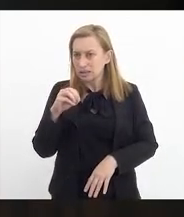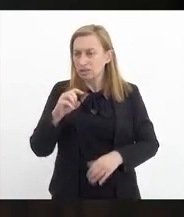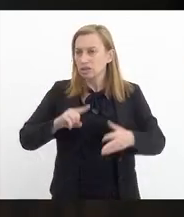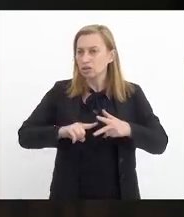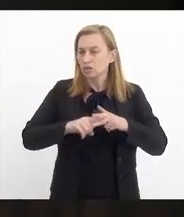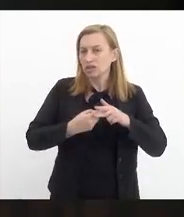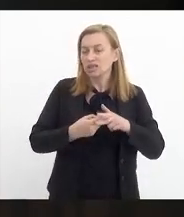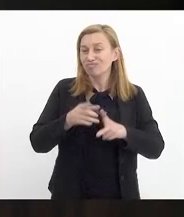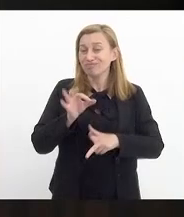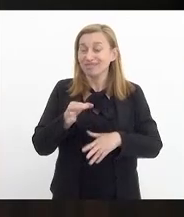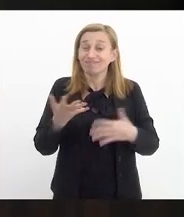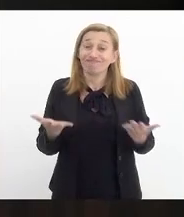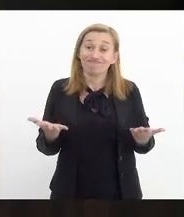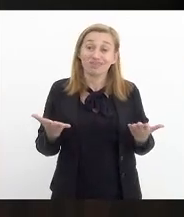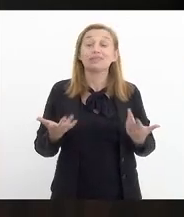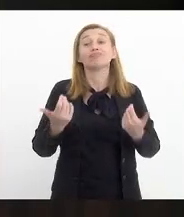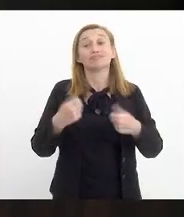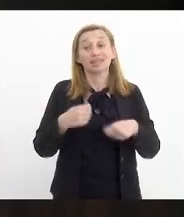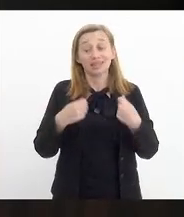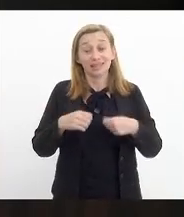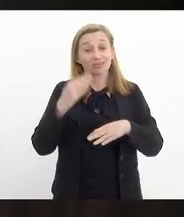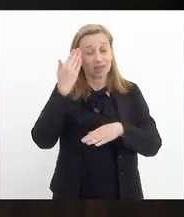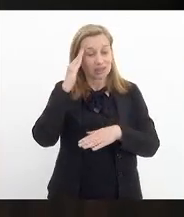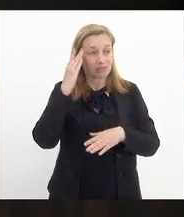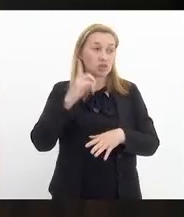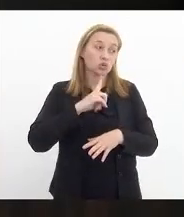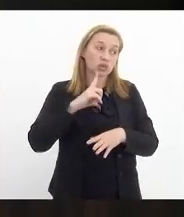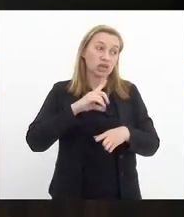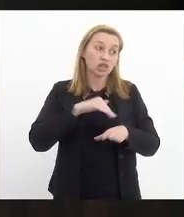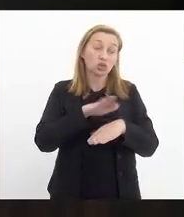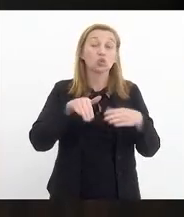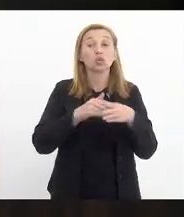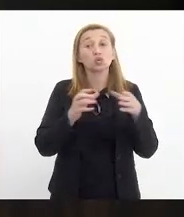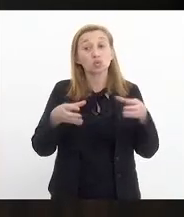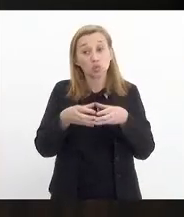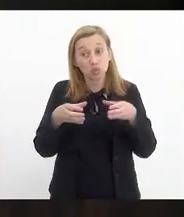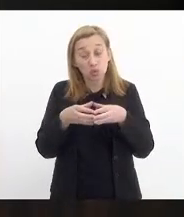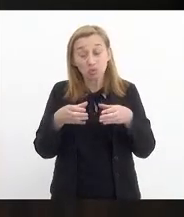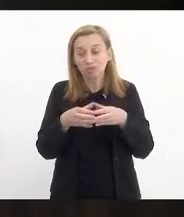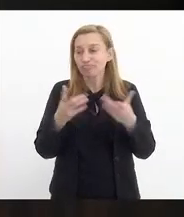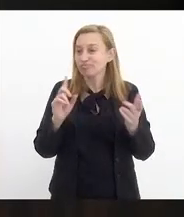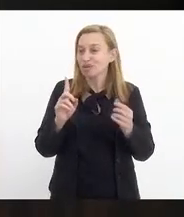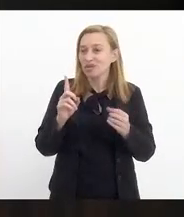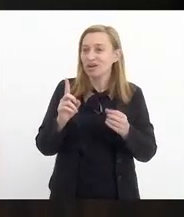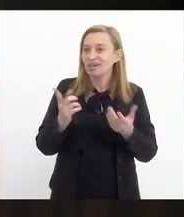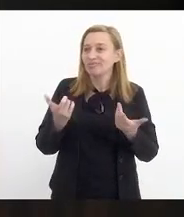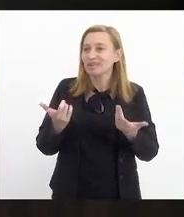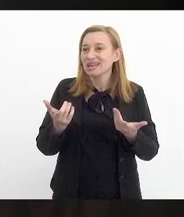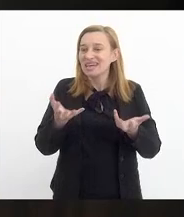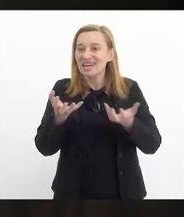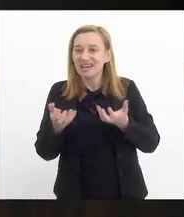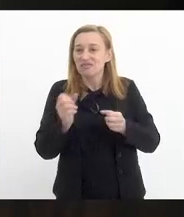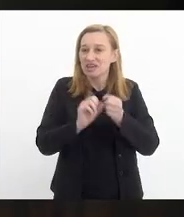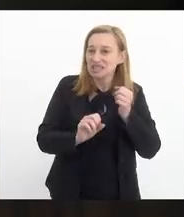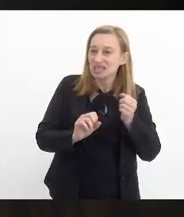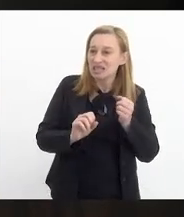está garantida. Então, tem que ter o entendimento. Não adianta querer fazer dessa forma ou outra. Fora